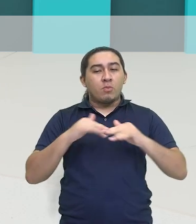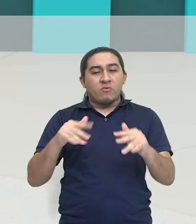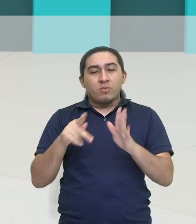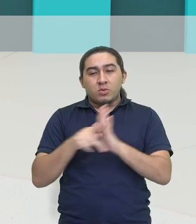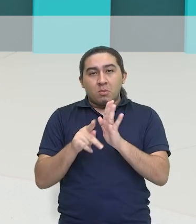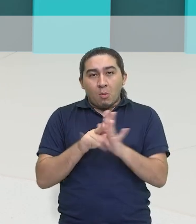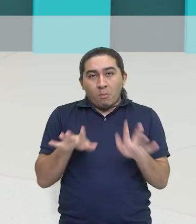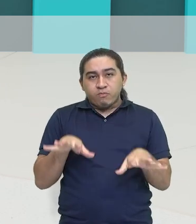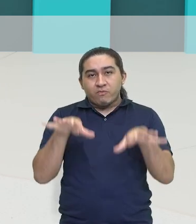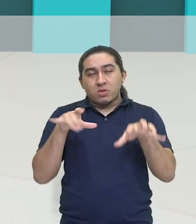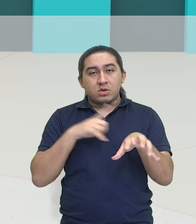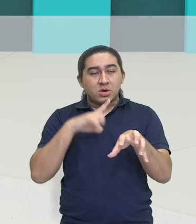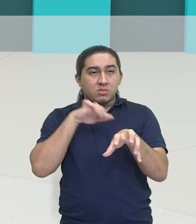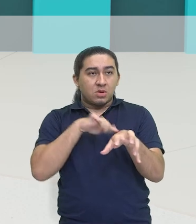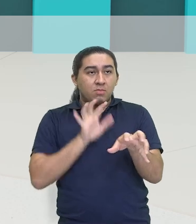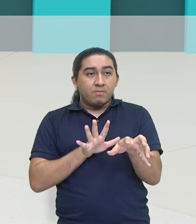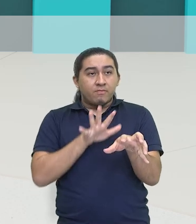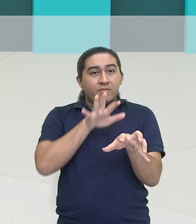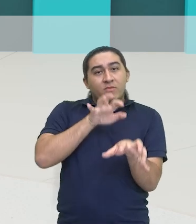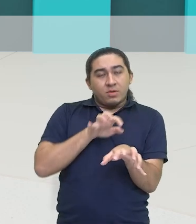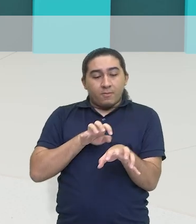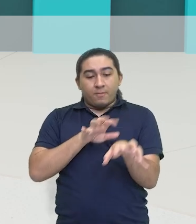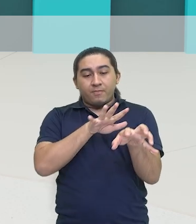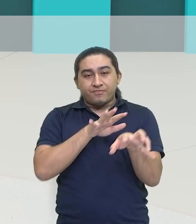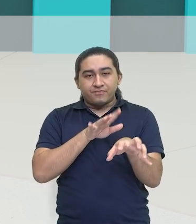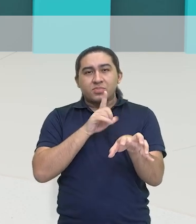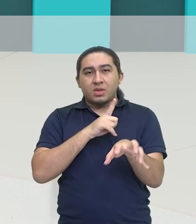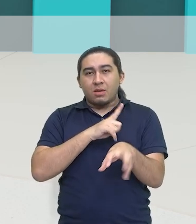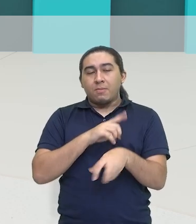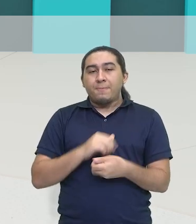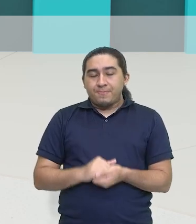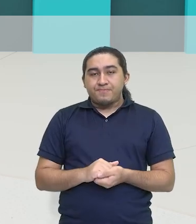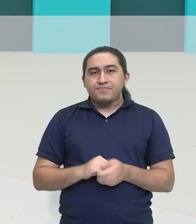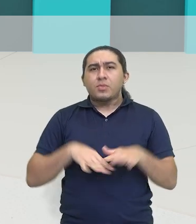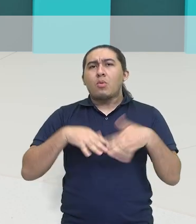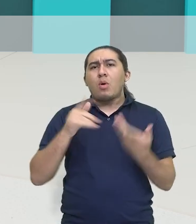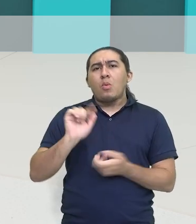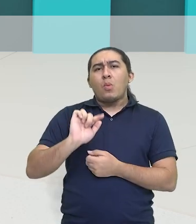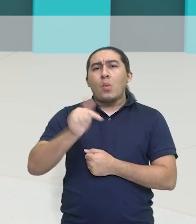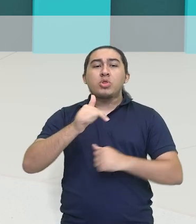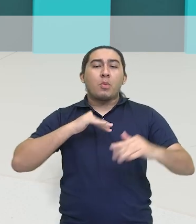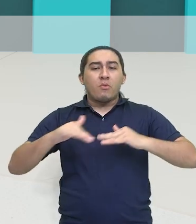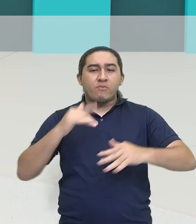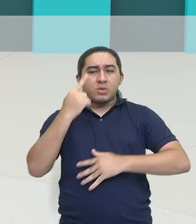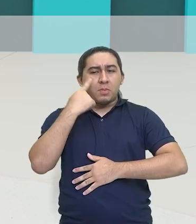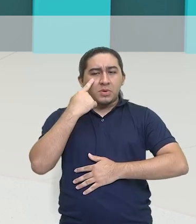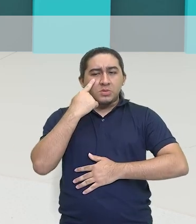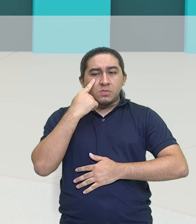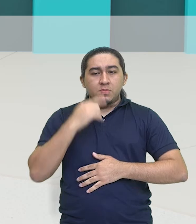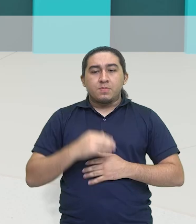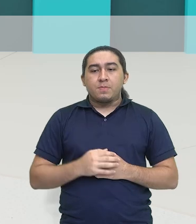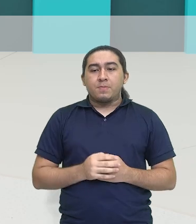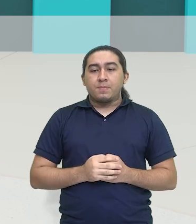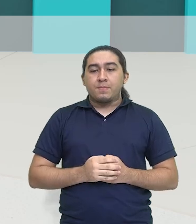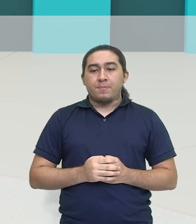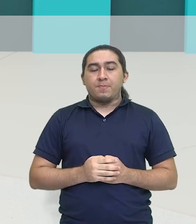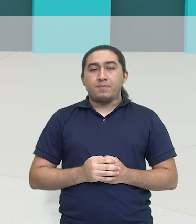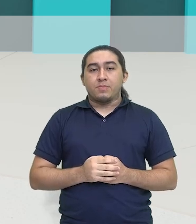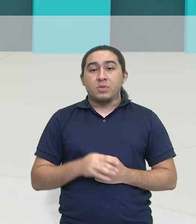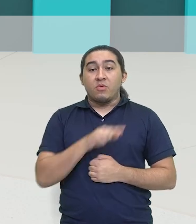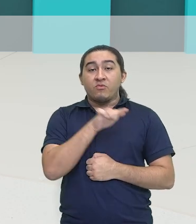do glúteo máximo. Quais outros movimentos a gente também faz extensão do quadril? Quando vocês estavam